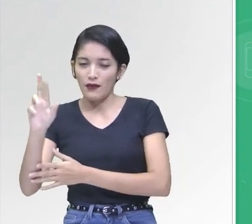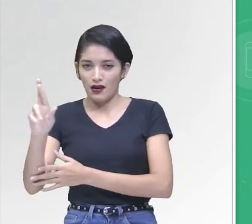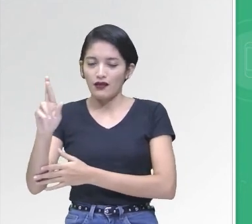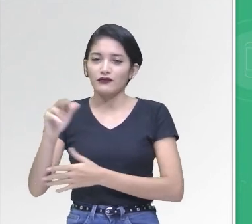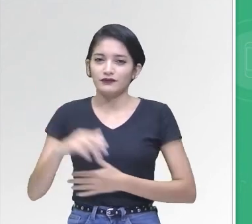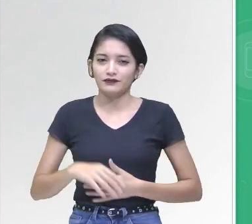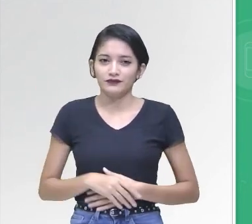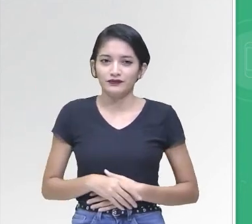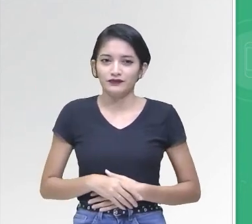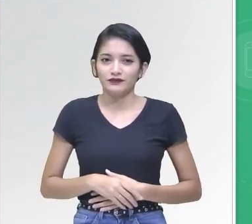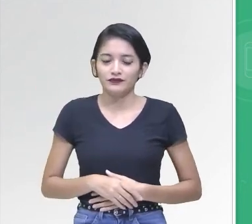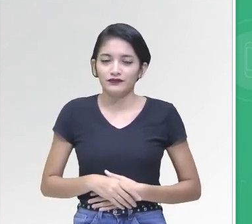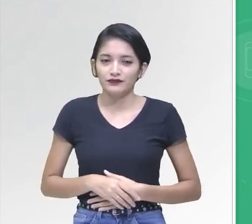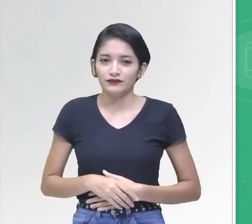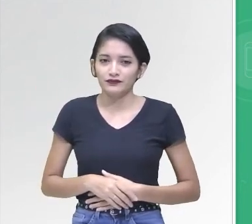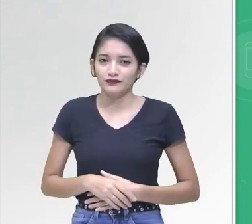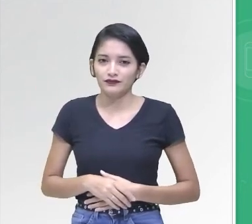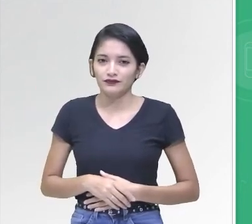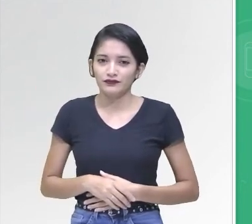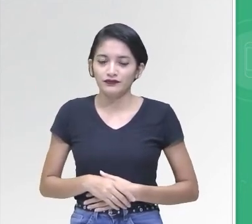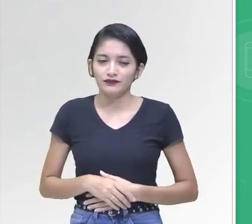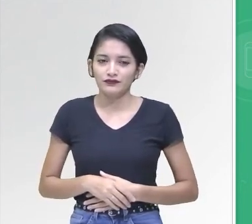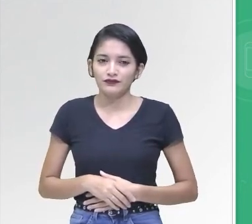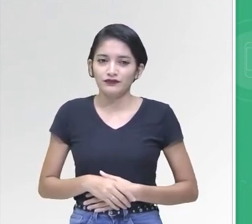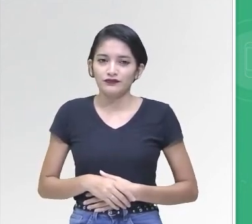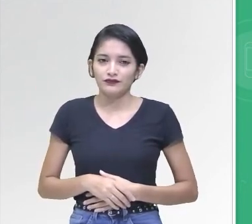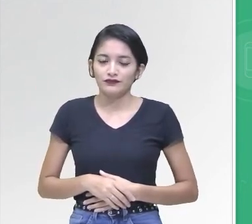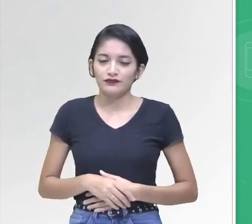olha cá, olha aqui. Yo hablo